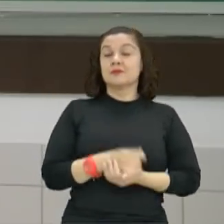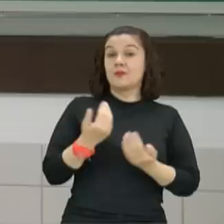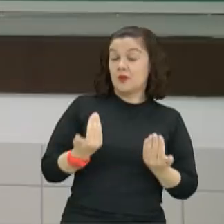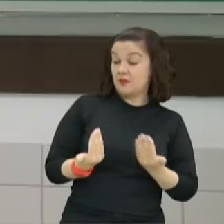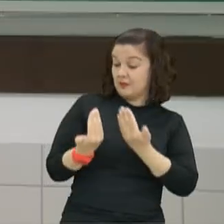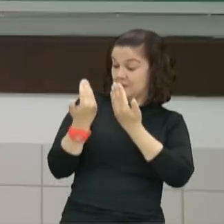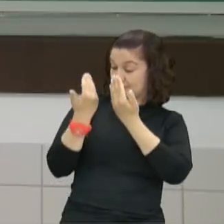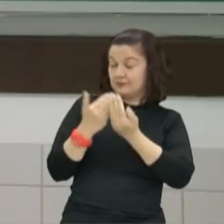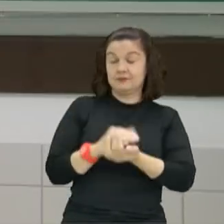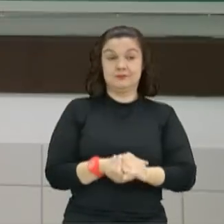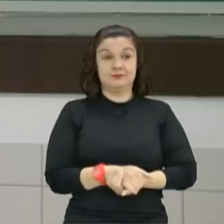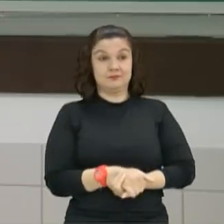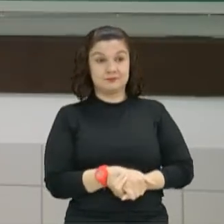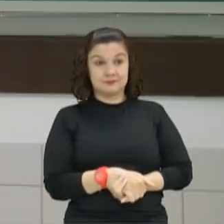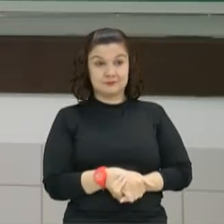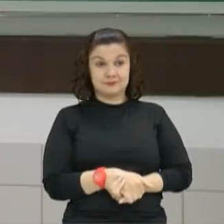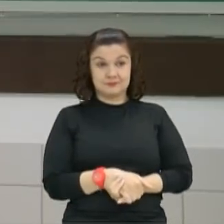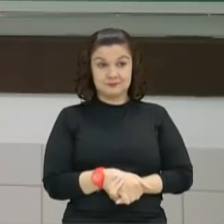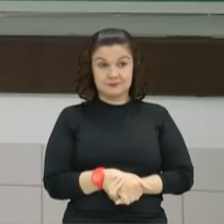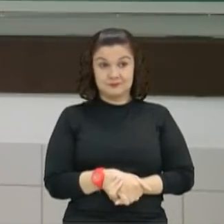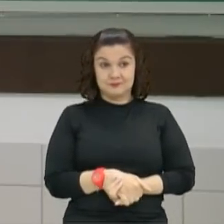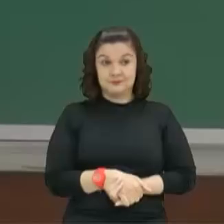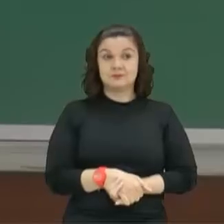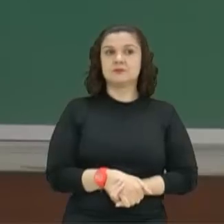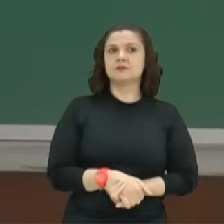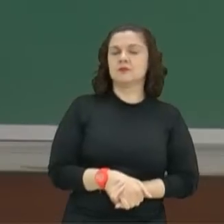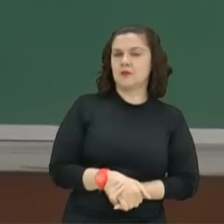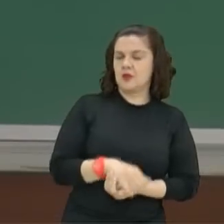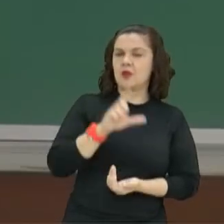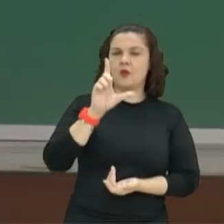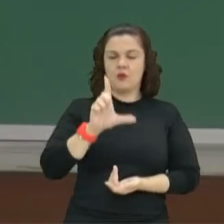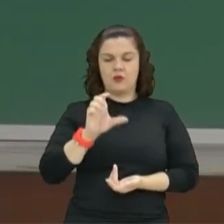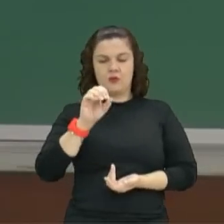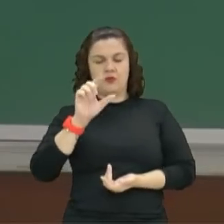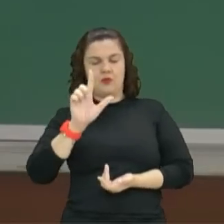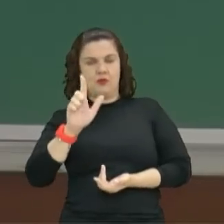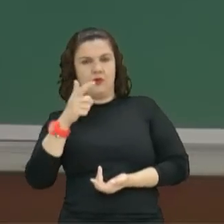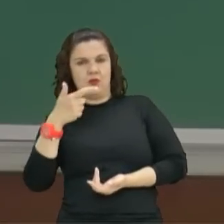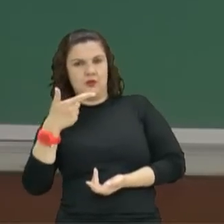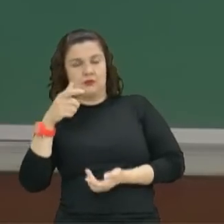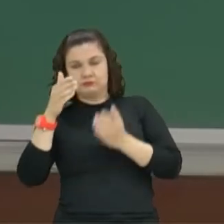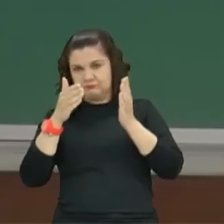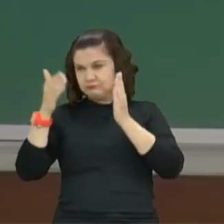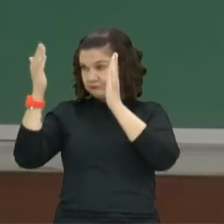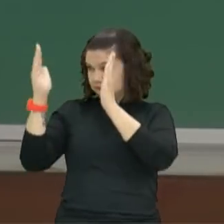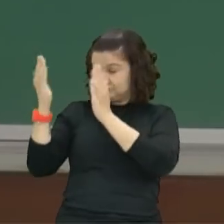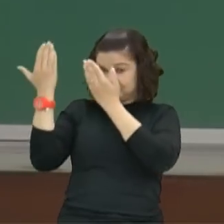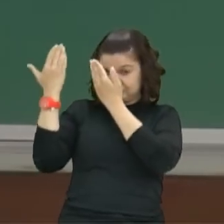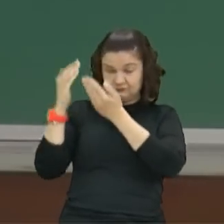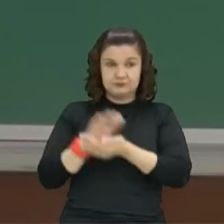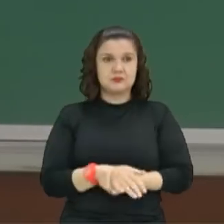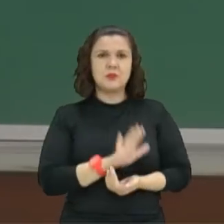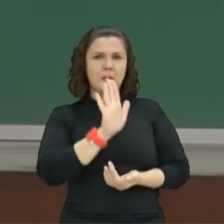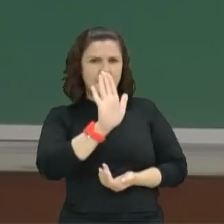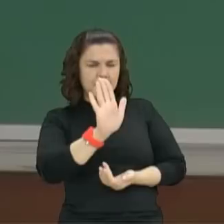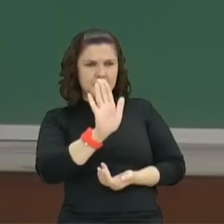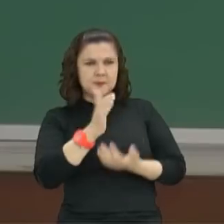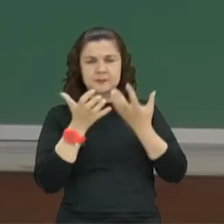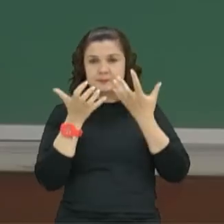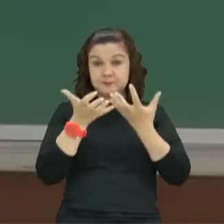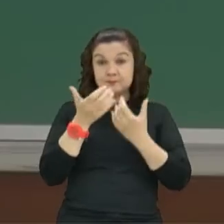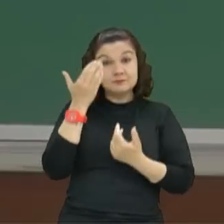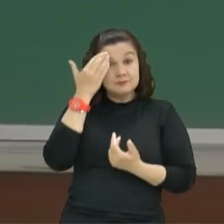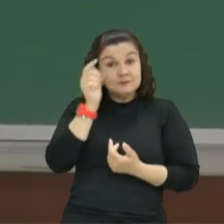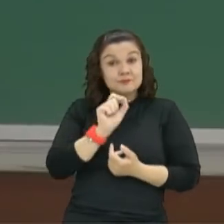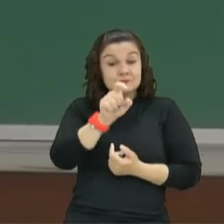Olha só o que aconteceu. Então, eu tenho aqui log de 2y igual a x vezes log de 2. Tá, mas eu quero saber o